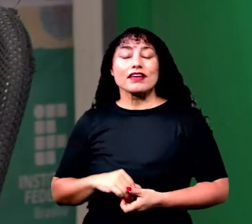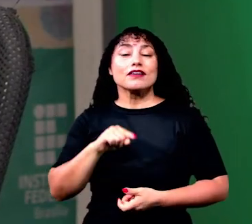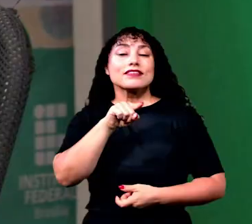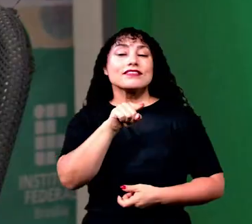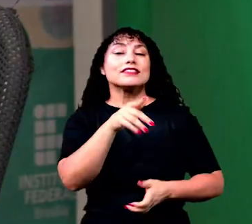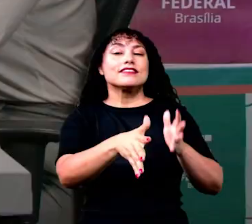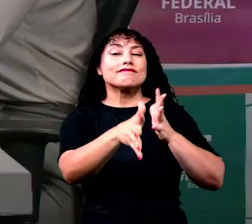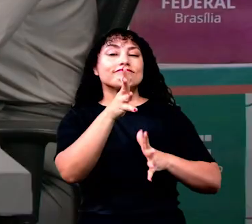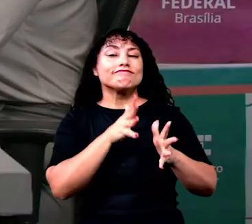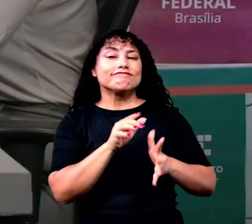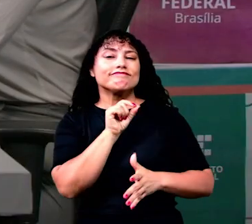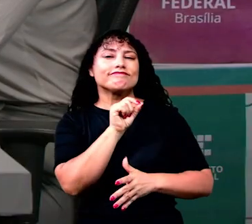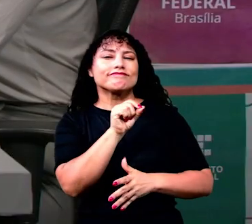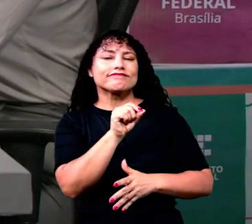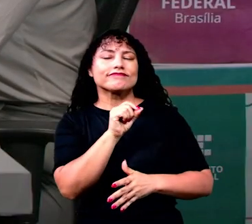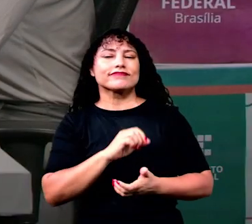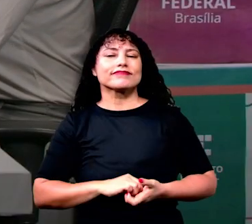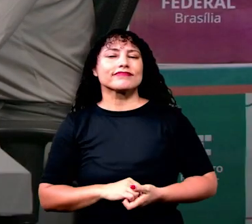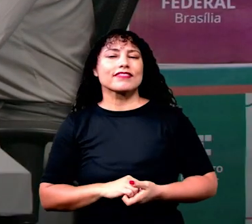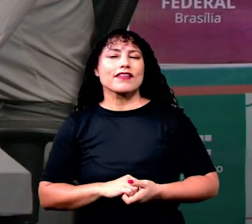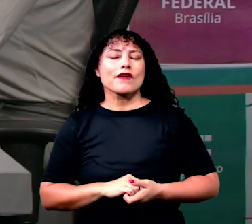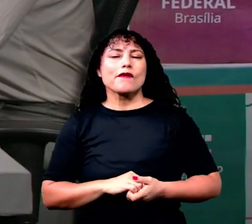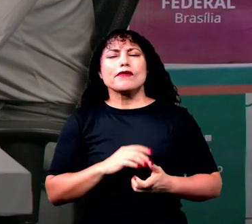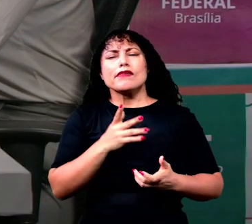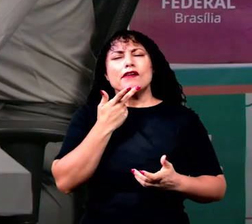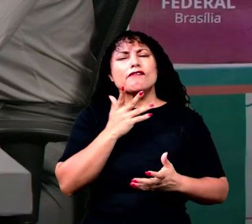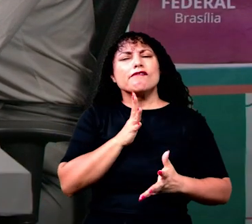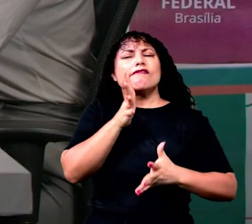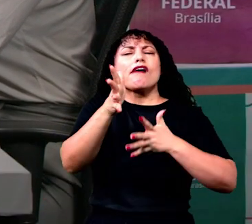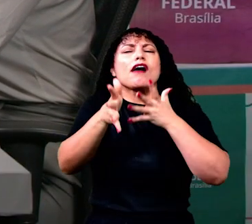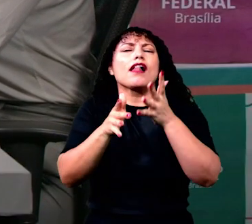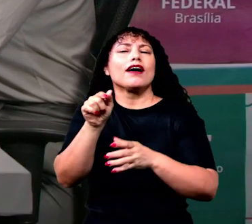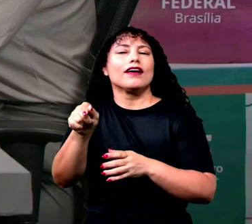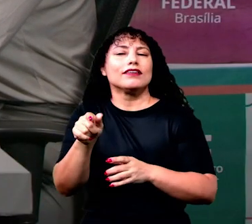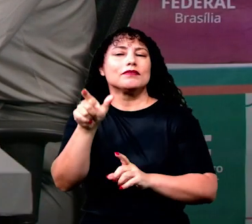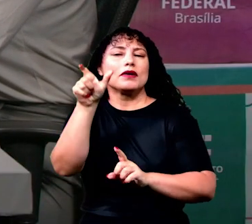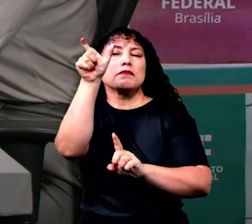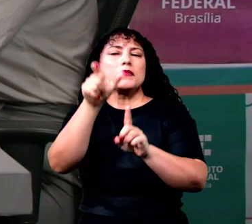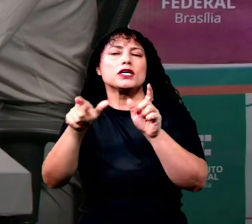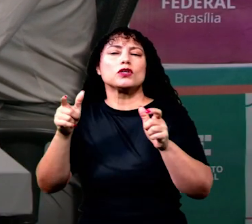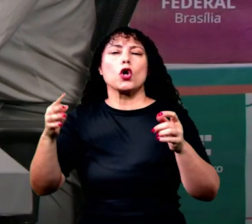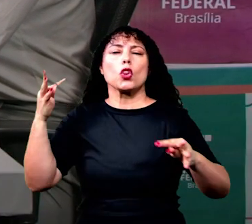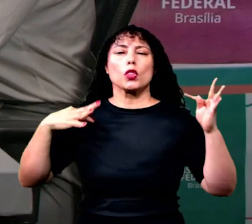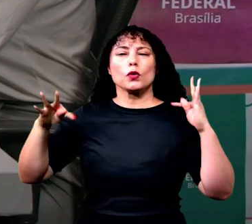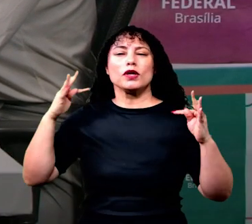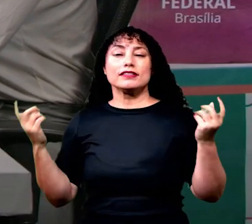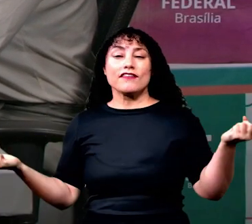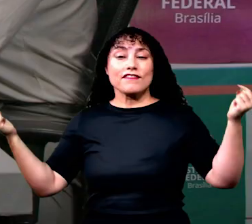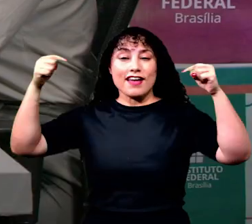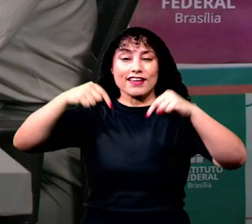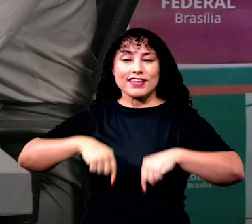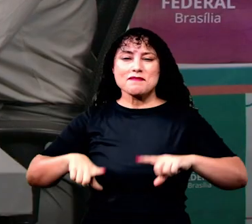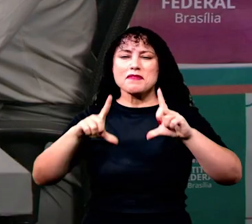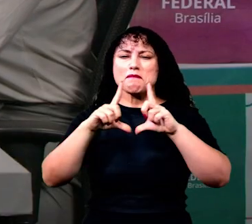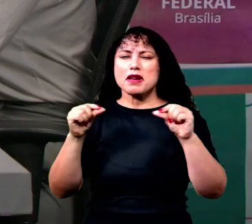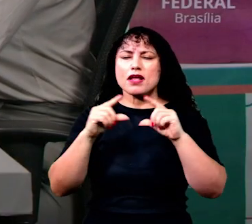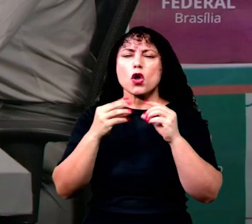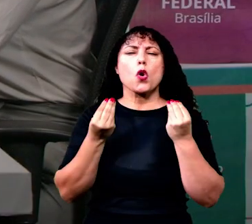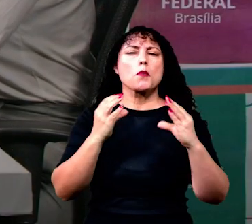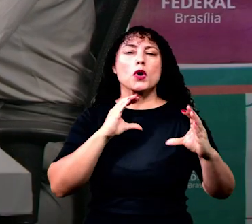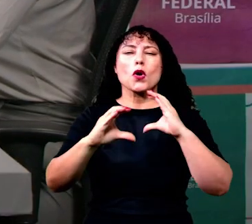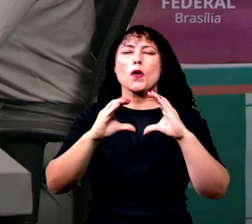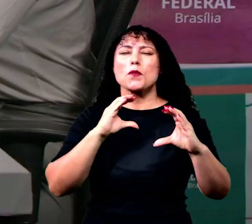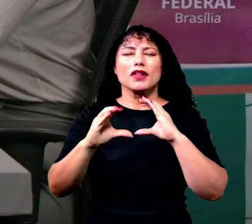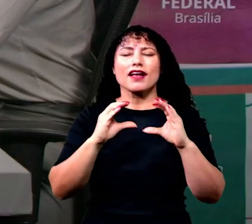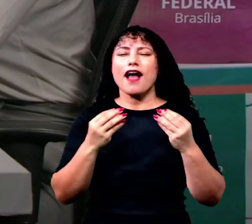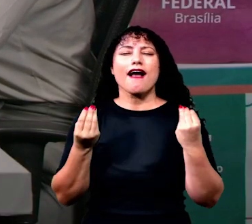E o que você diria pra um um turista que viesse aqui pra Brasília? Como você